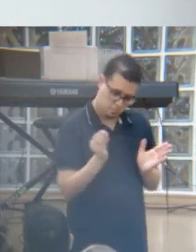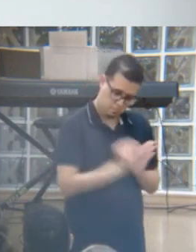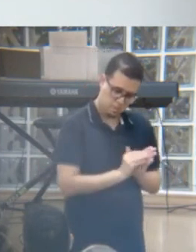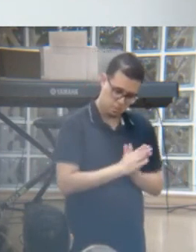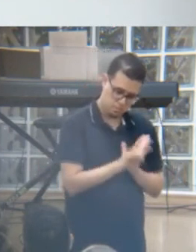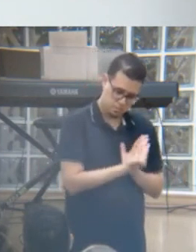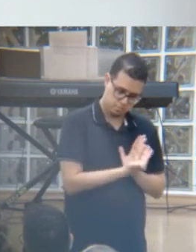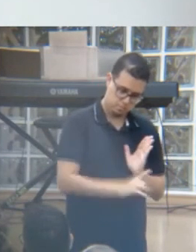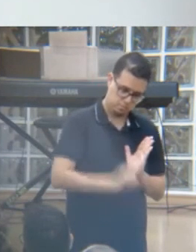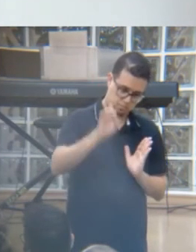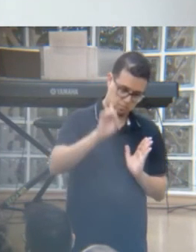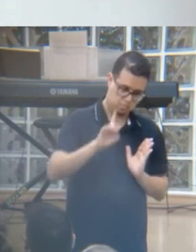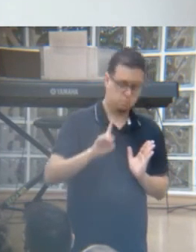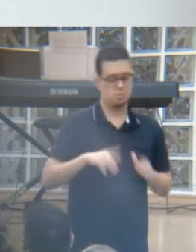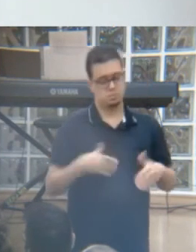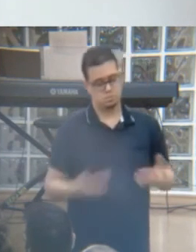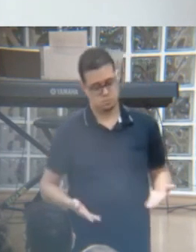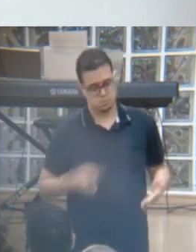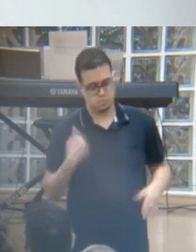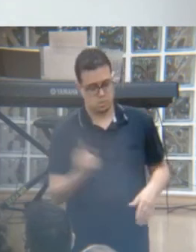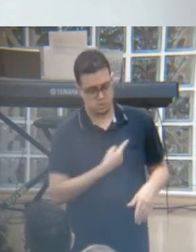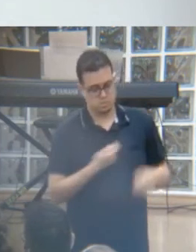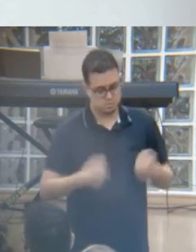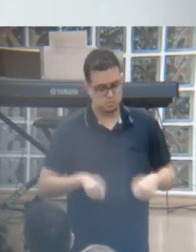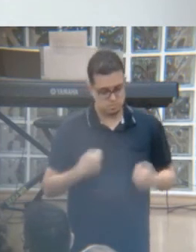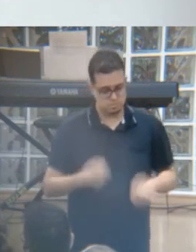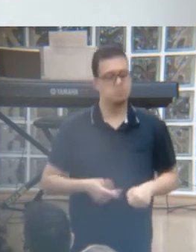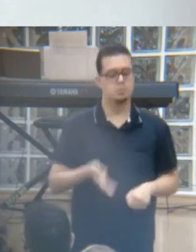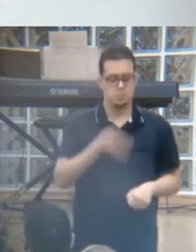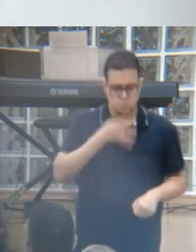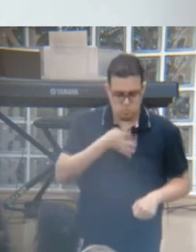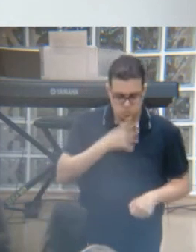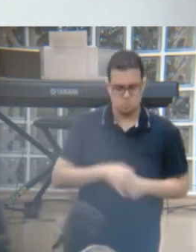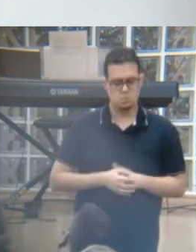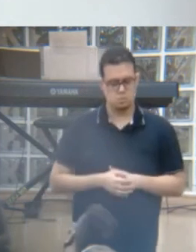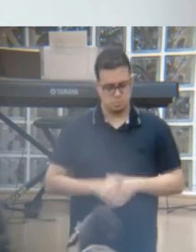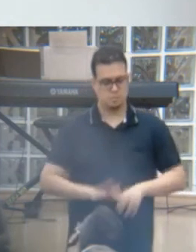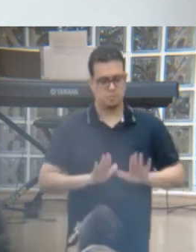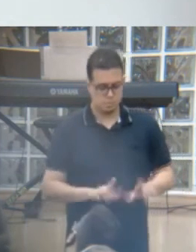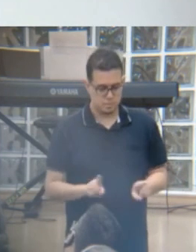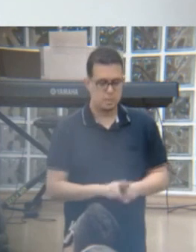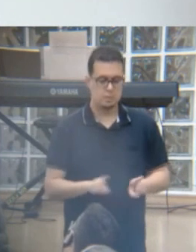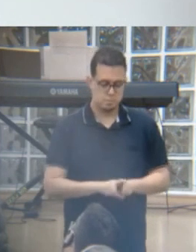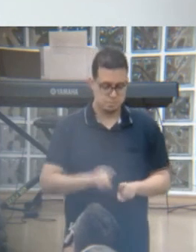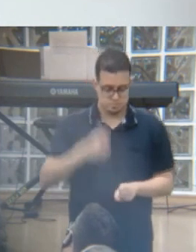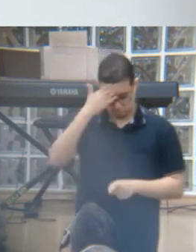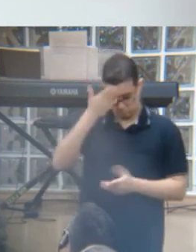quais devemos não apenas conhecer, mas também crer.